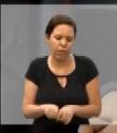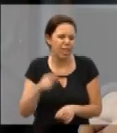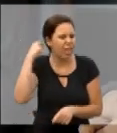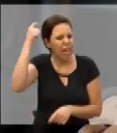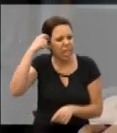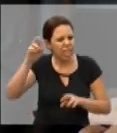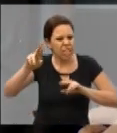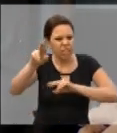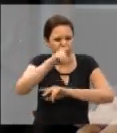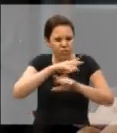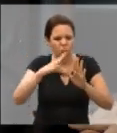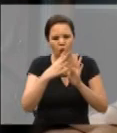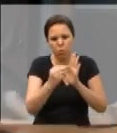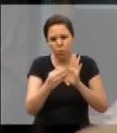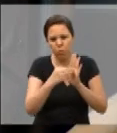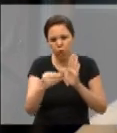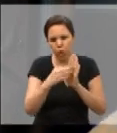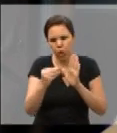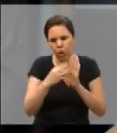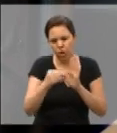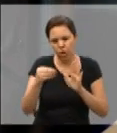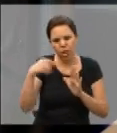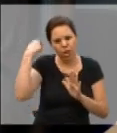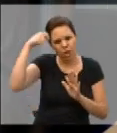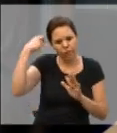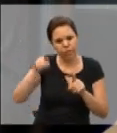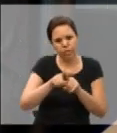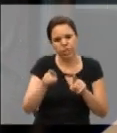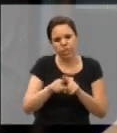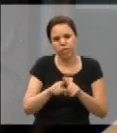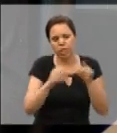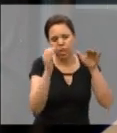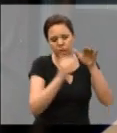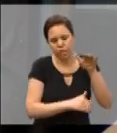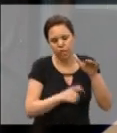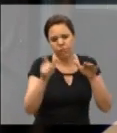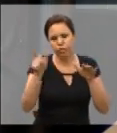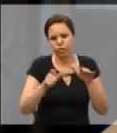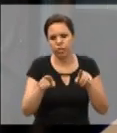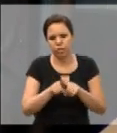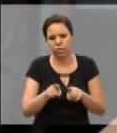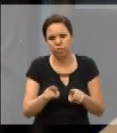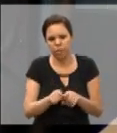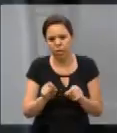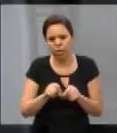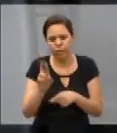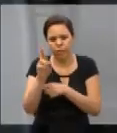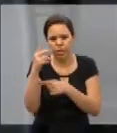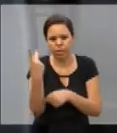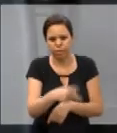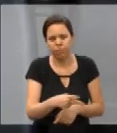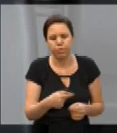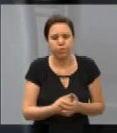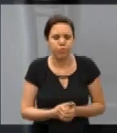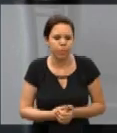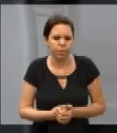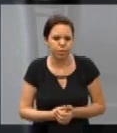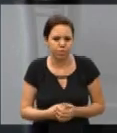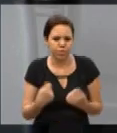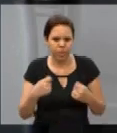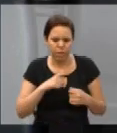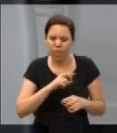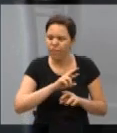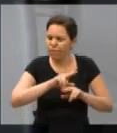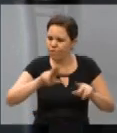Chris Carter, que criou a série Arquivo X, também é referência para ele. Então, assim, ele tem